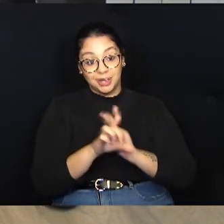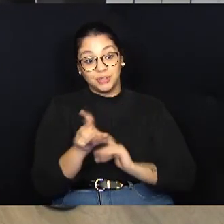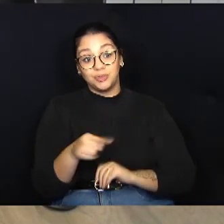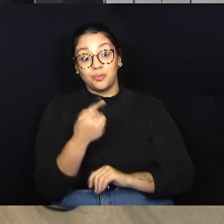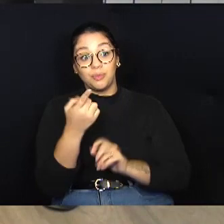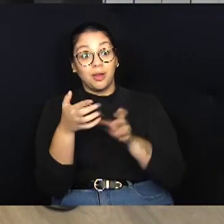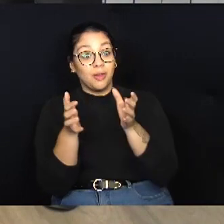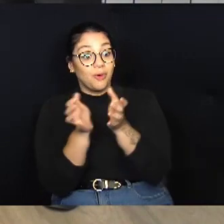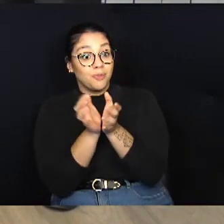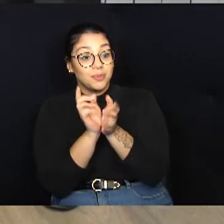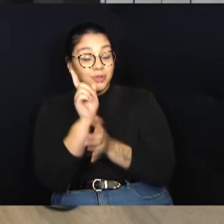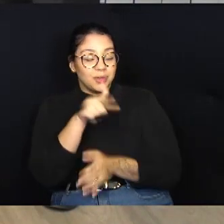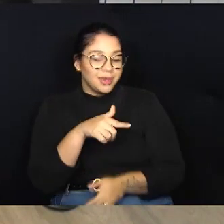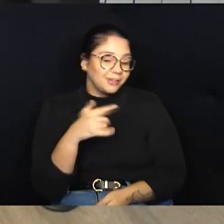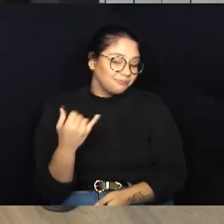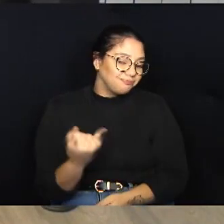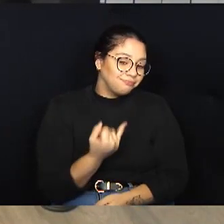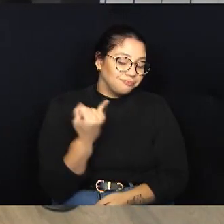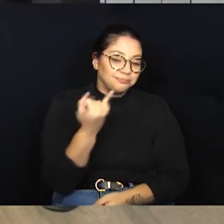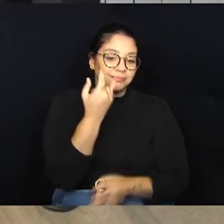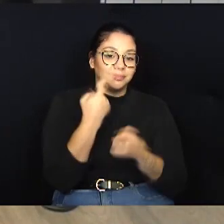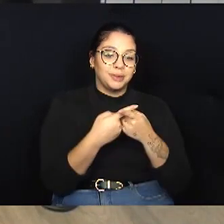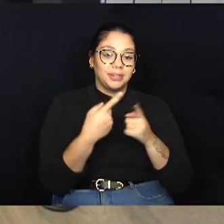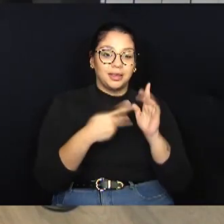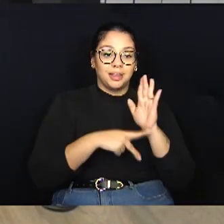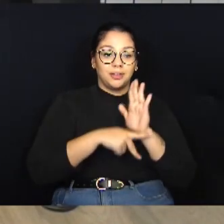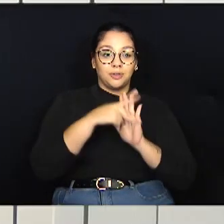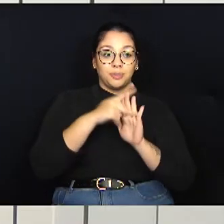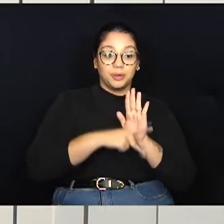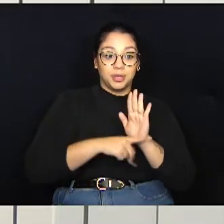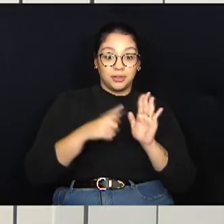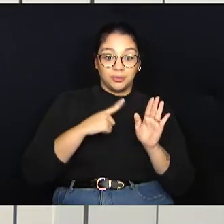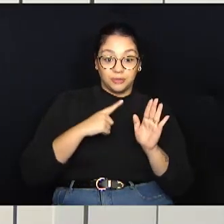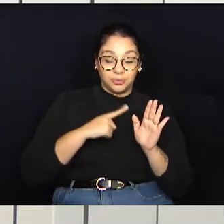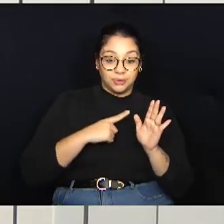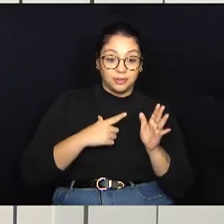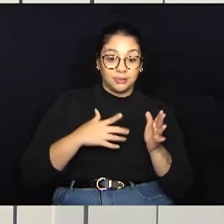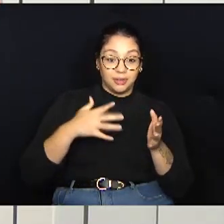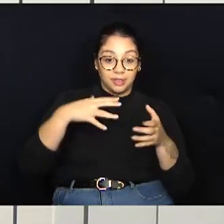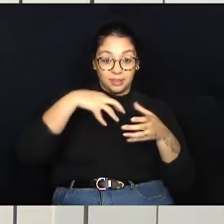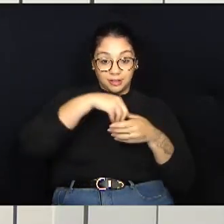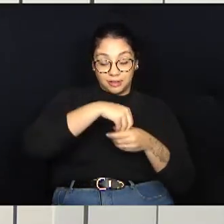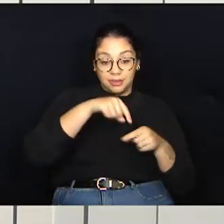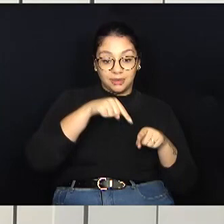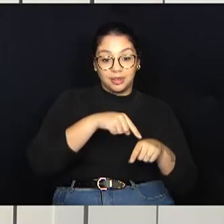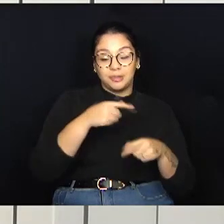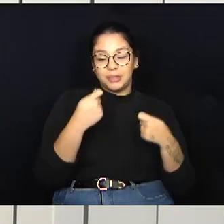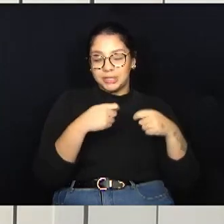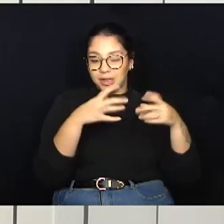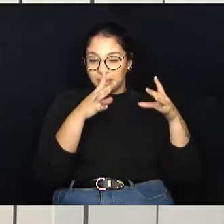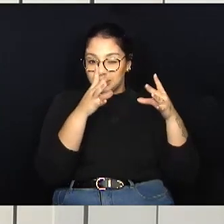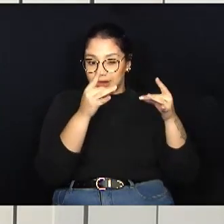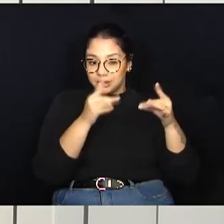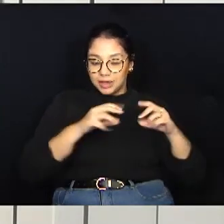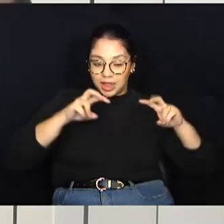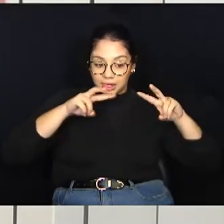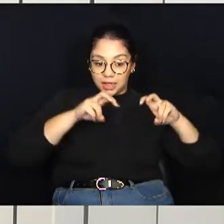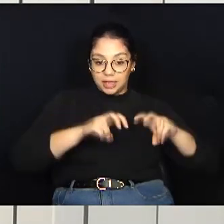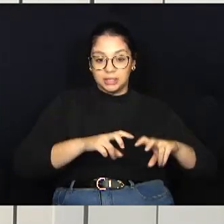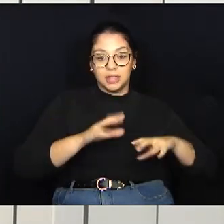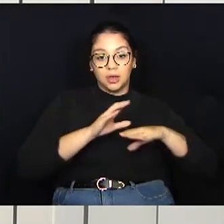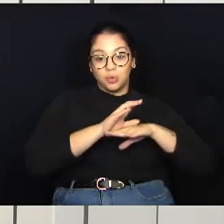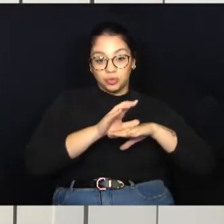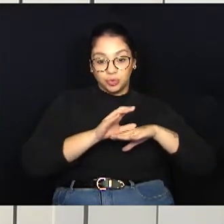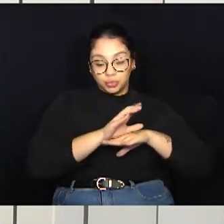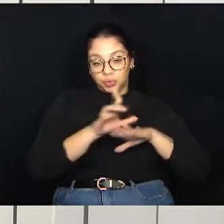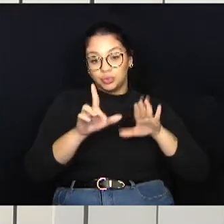comissão importantíssima, porque os projetos passam por ela. Vocês precisam analisar os aspectos constitucional,